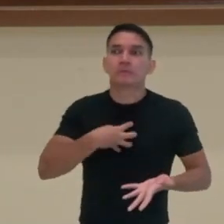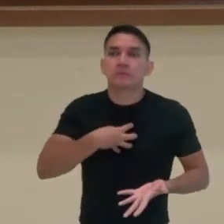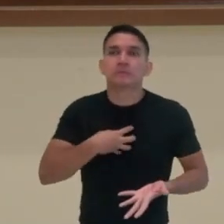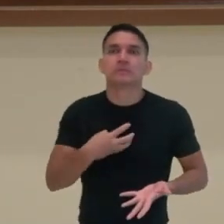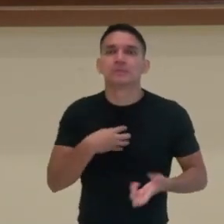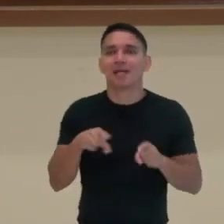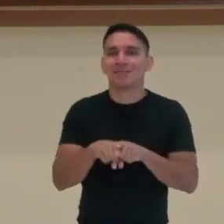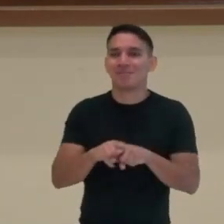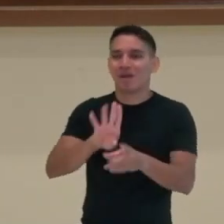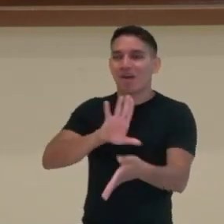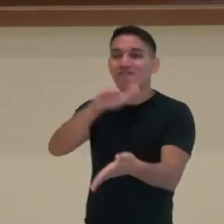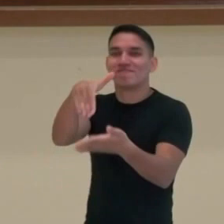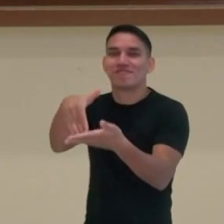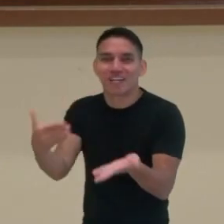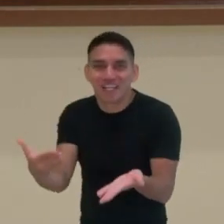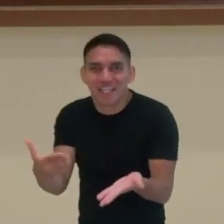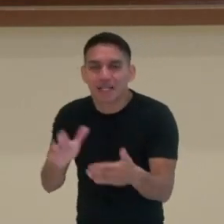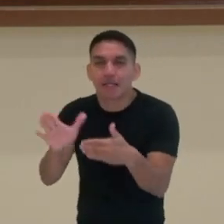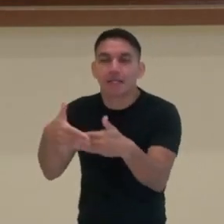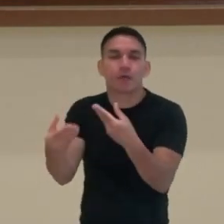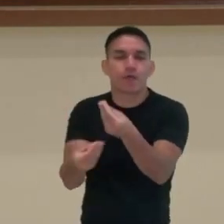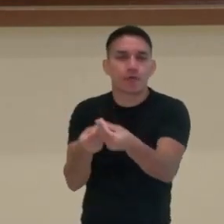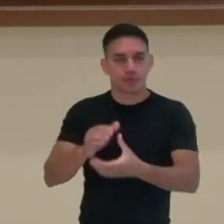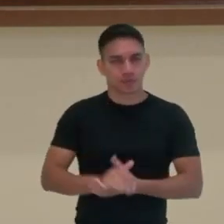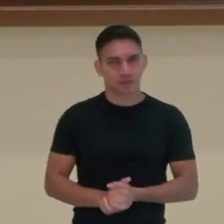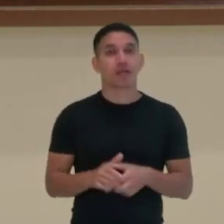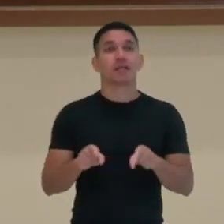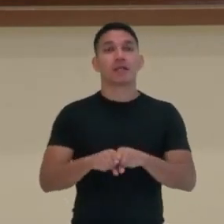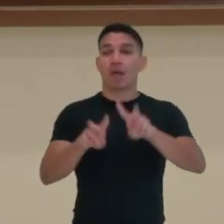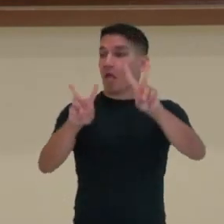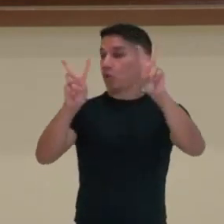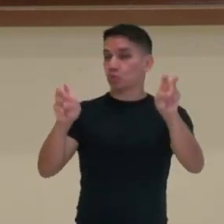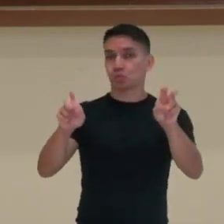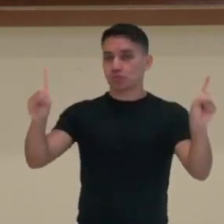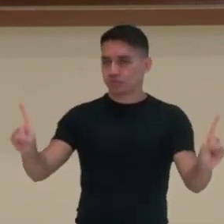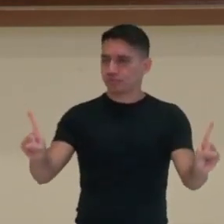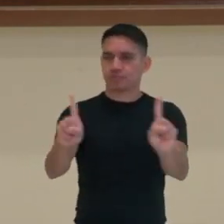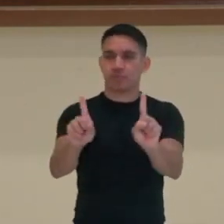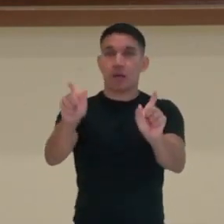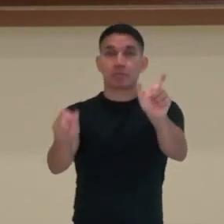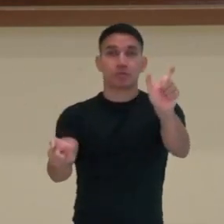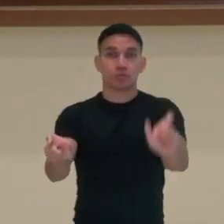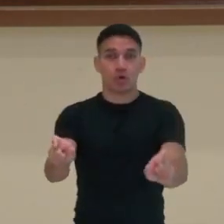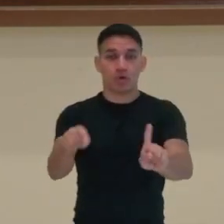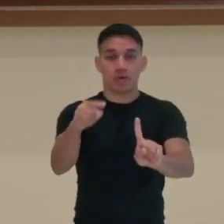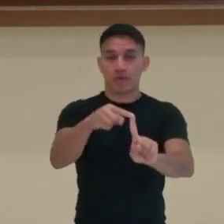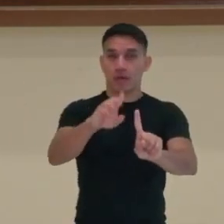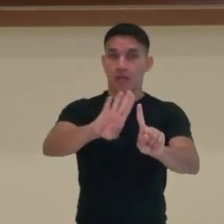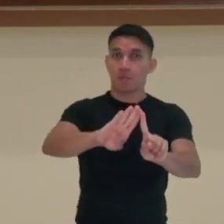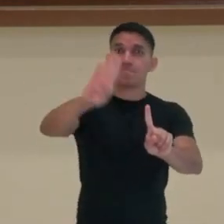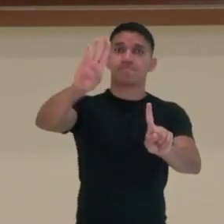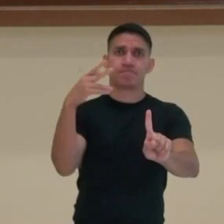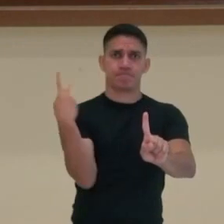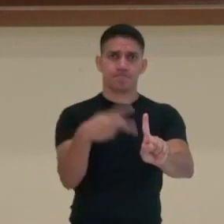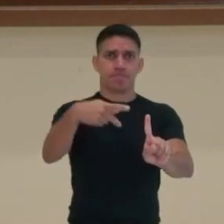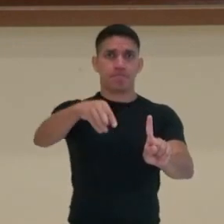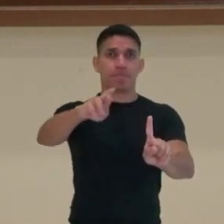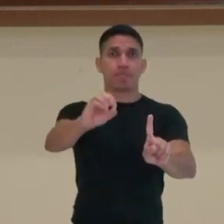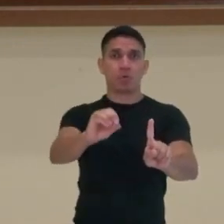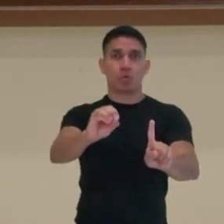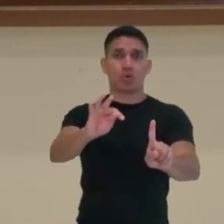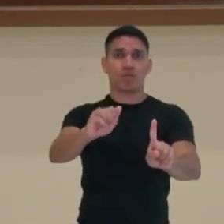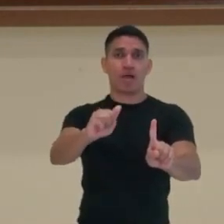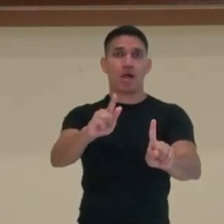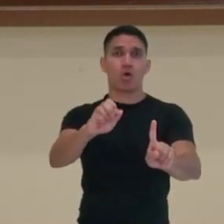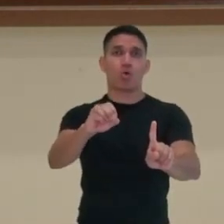ou desfecho. Também podemos olhar a questão dos personagens. Protagonista, que é o principal, antagonista,